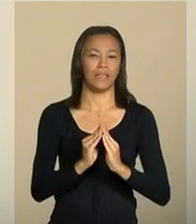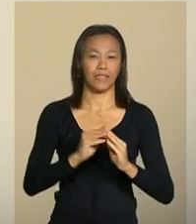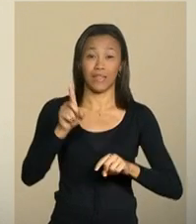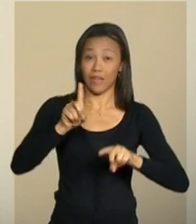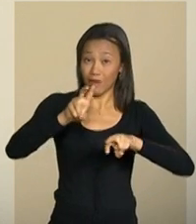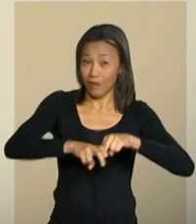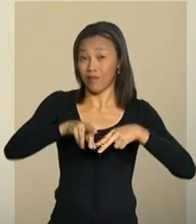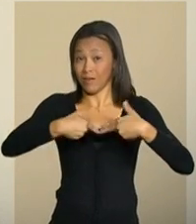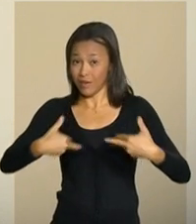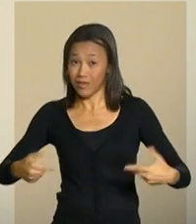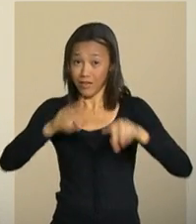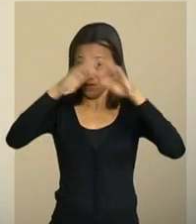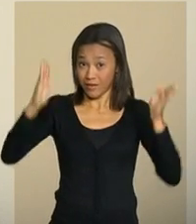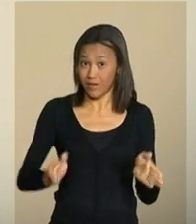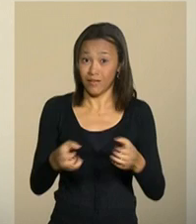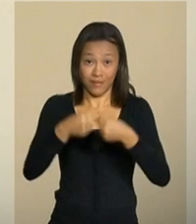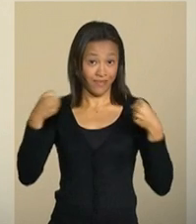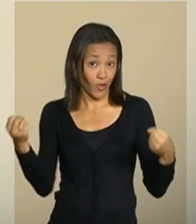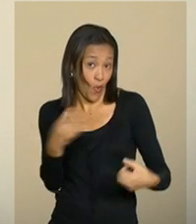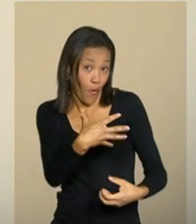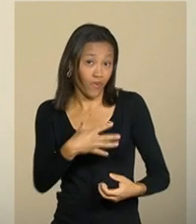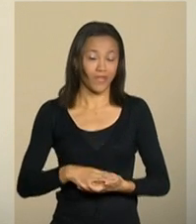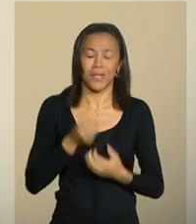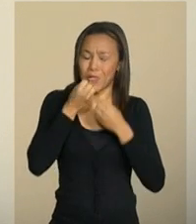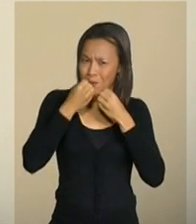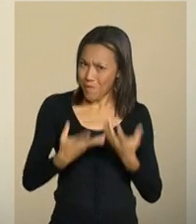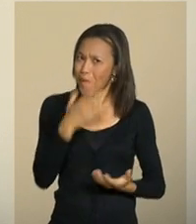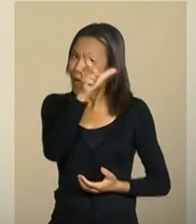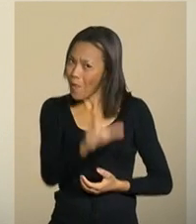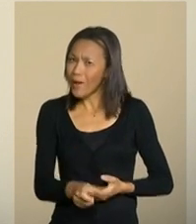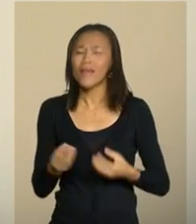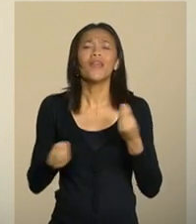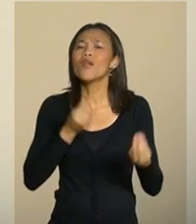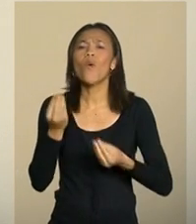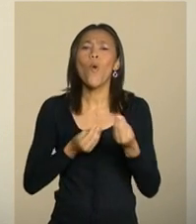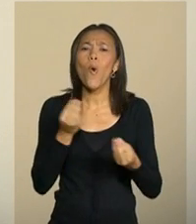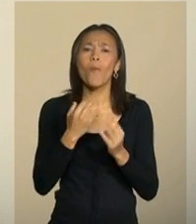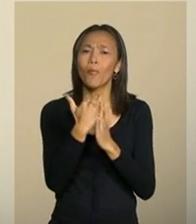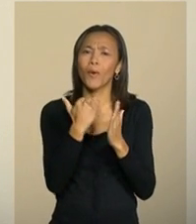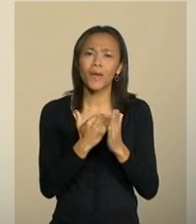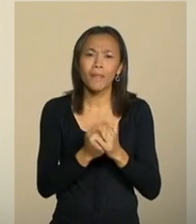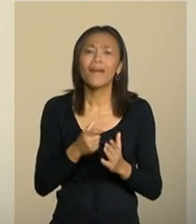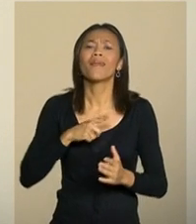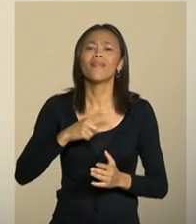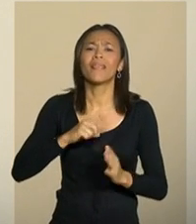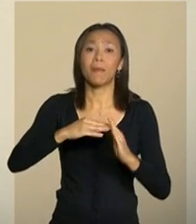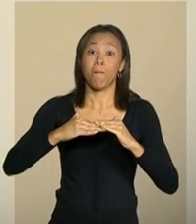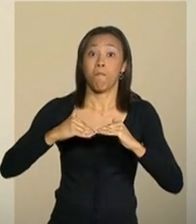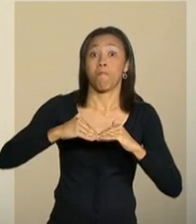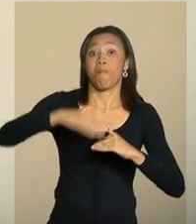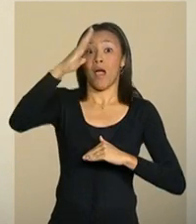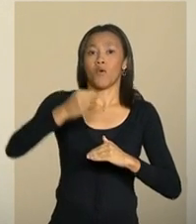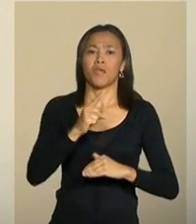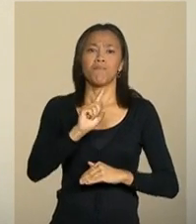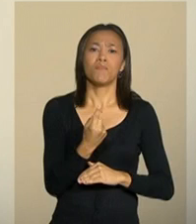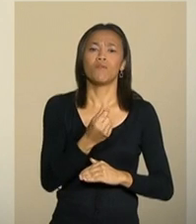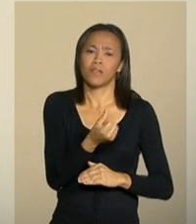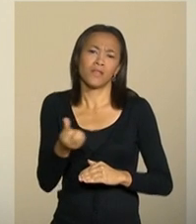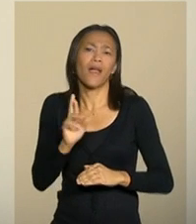móveis e armários novinhos Que bom paraa Ana Maria presidenta e como funciona o programa para quem tem uma renda maior que R